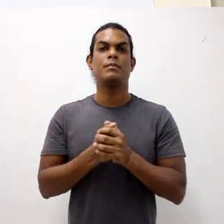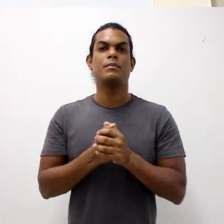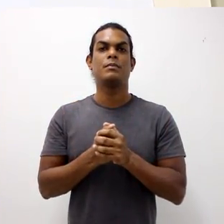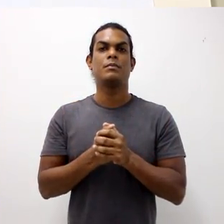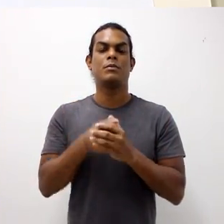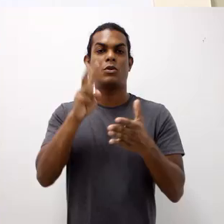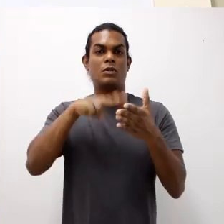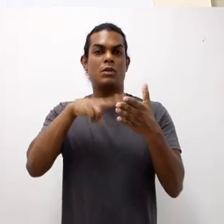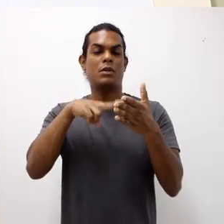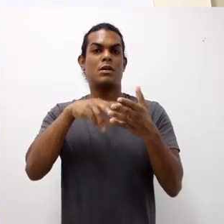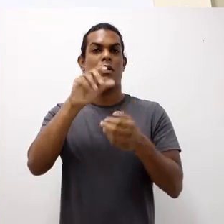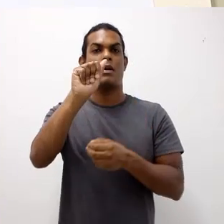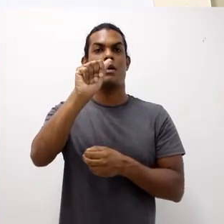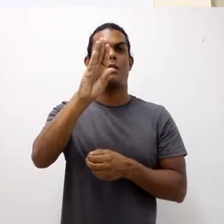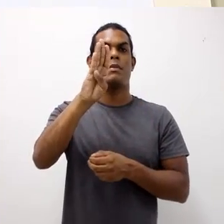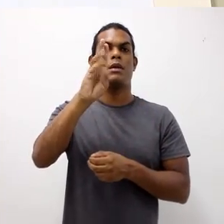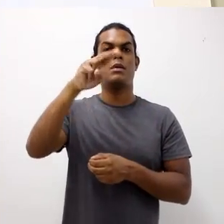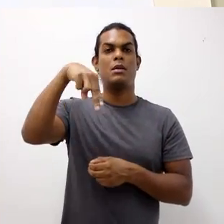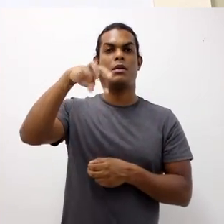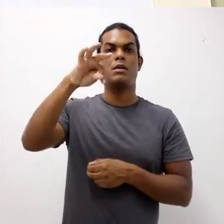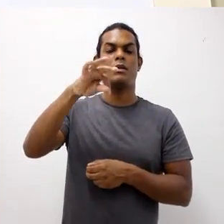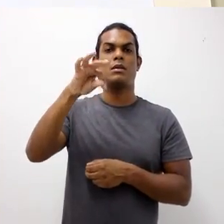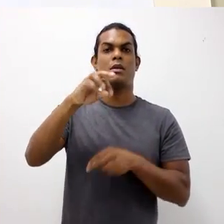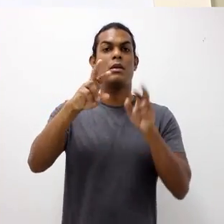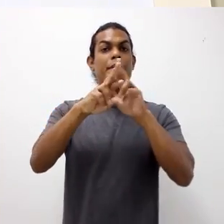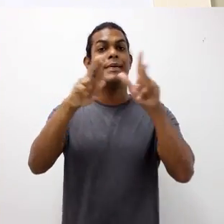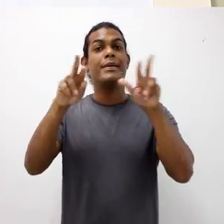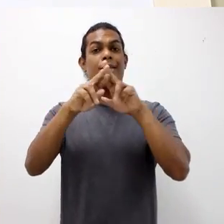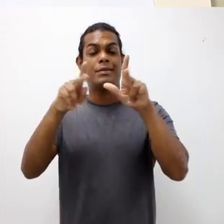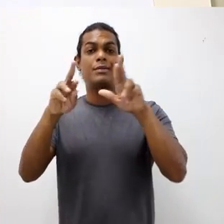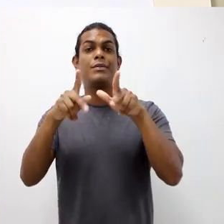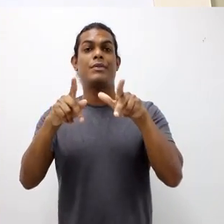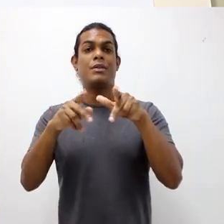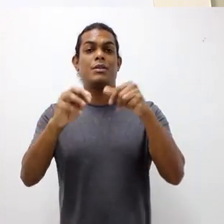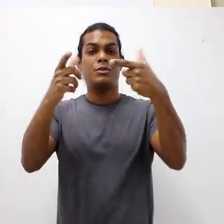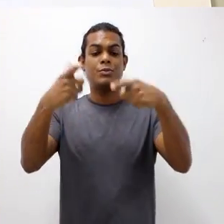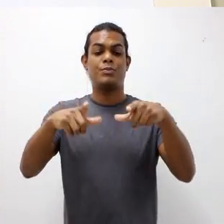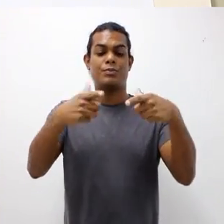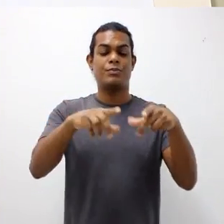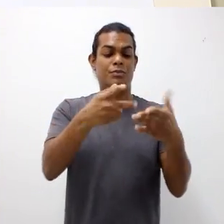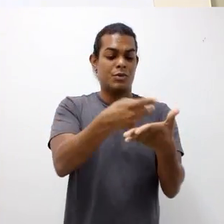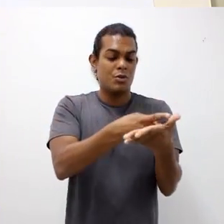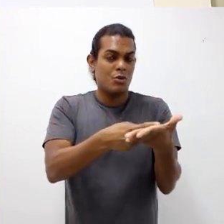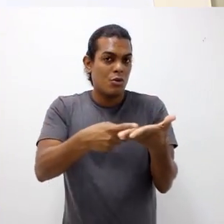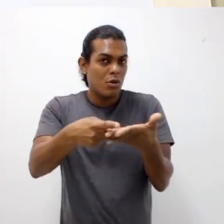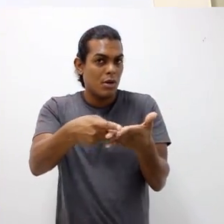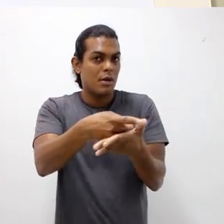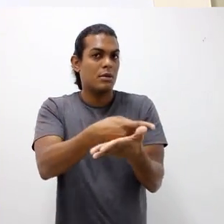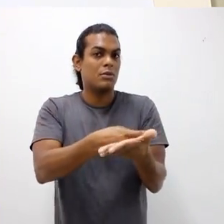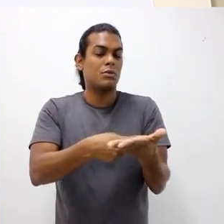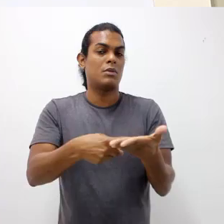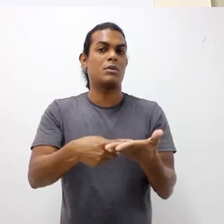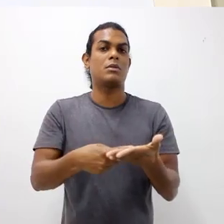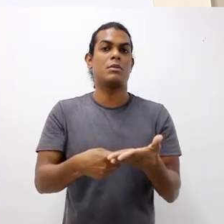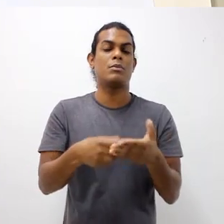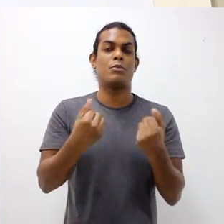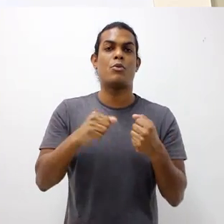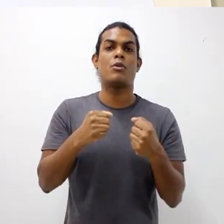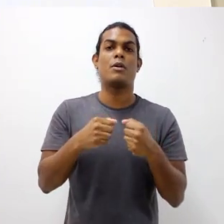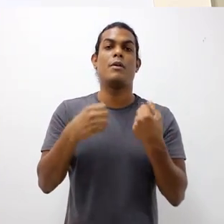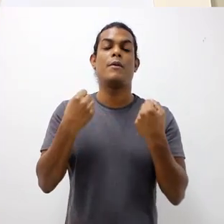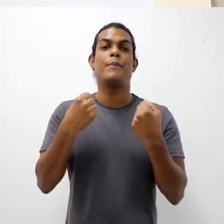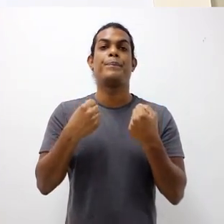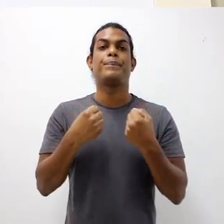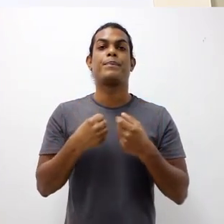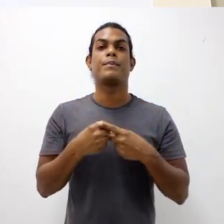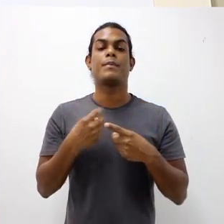ela não é clara com relação a onde fica o eixo da largura e onde fica o eixo da profundidade. Então, horas a gente vê dessa forma